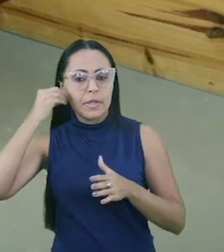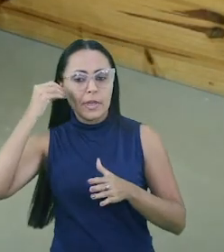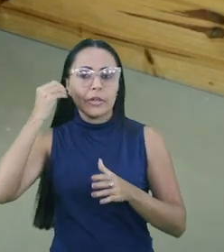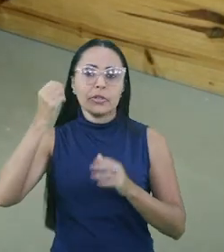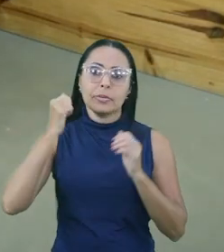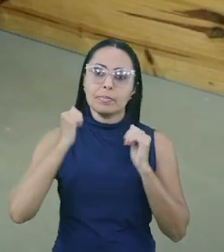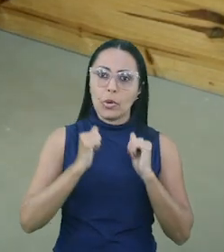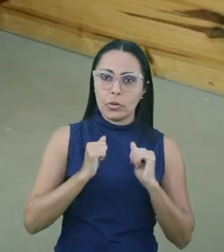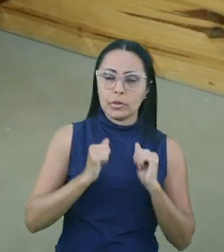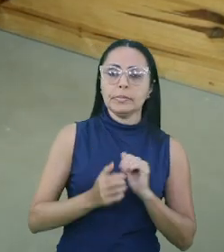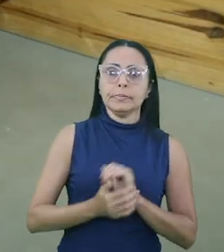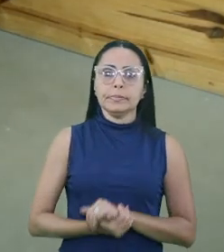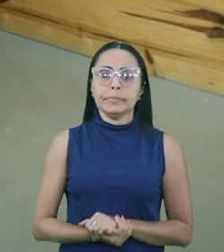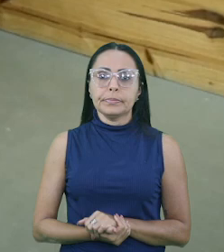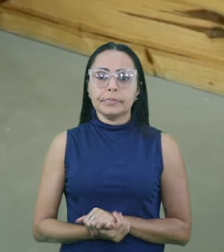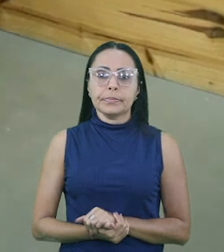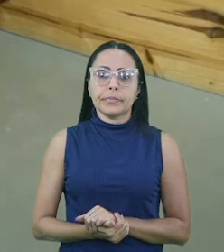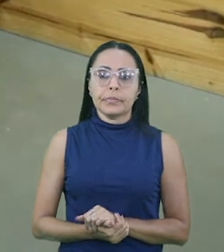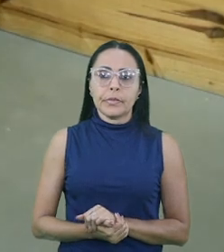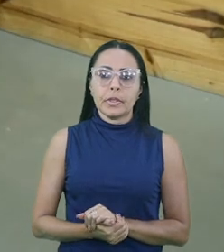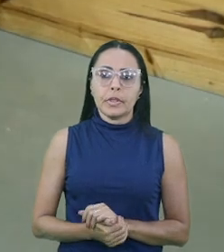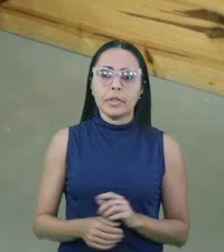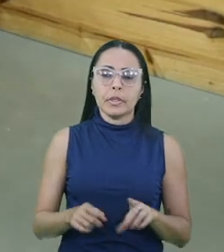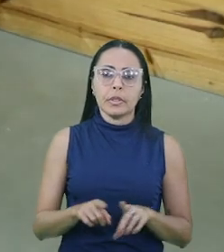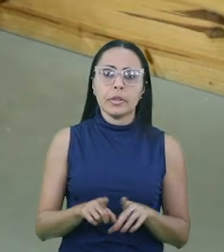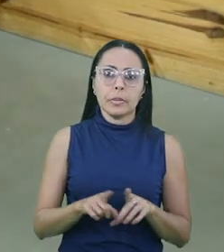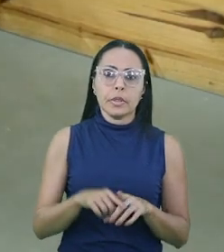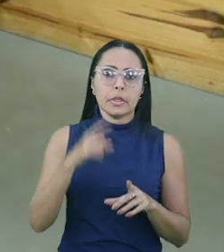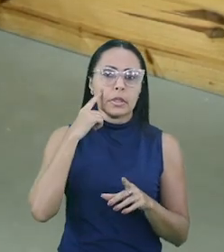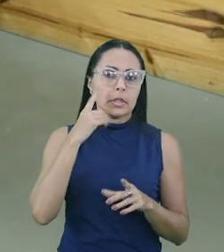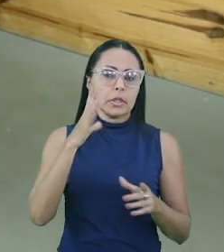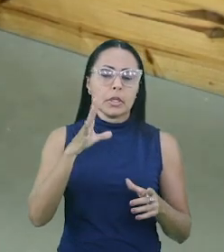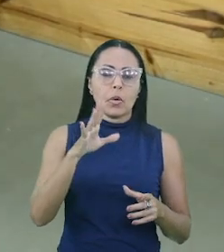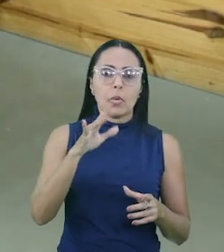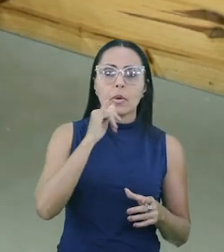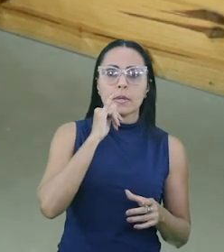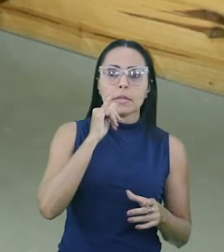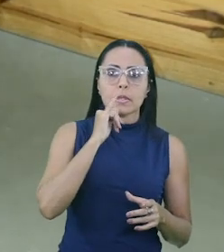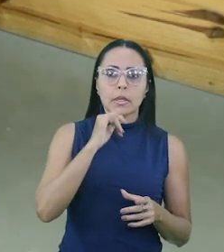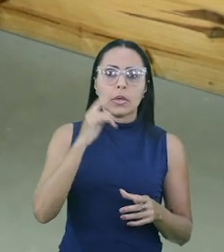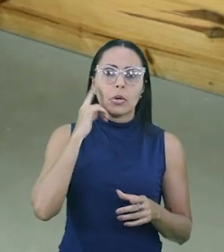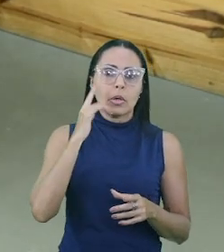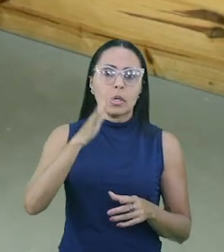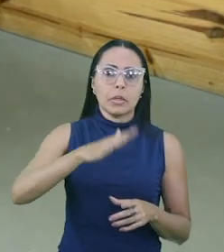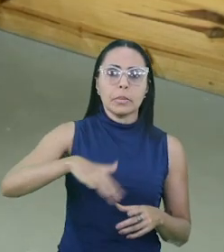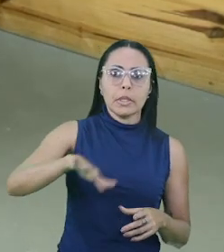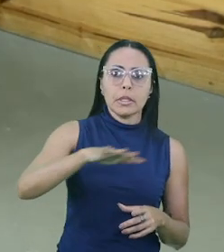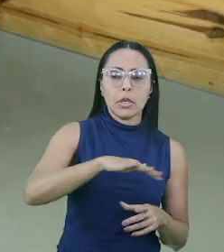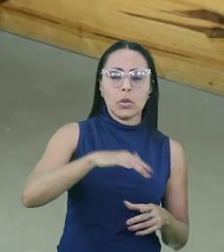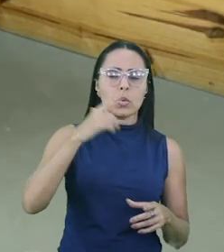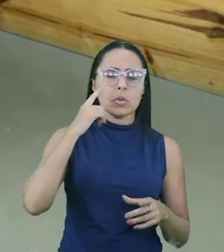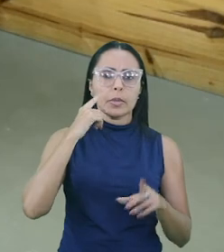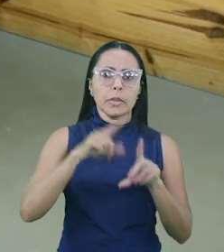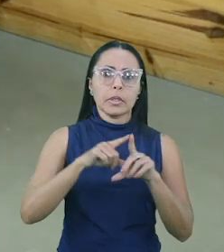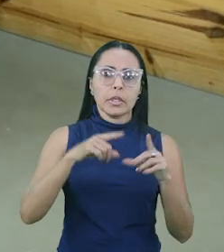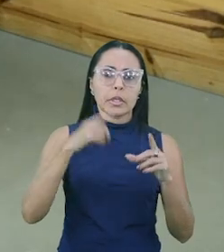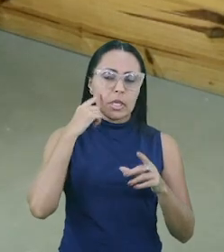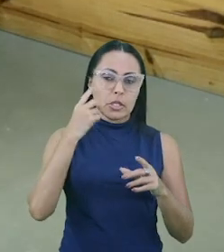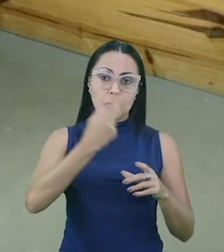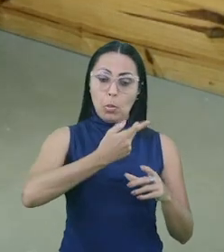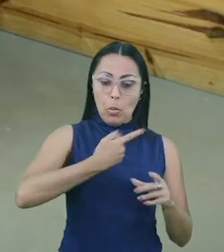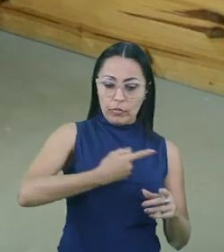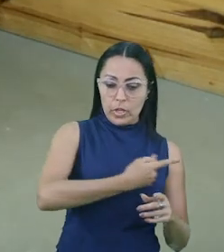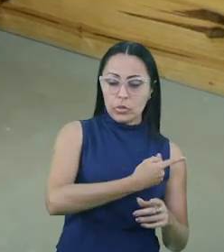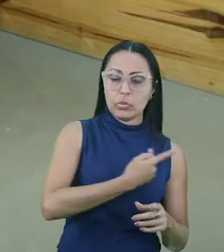posso trabalhar um pouco essas possibilidades no Photoshop e definir, por exemplo, a combinação de tom dessa estampa que está na tela e que está